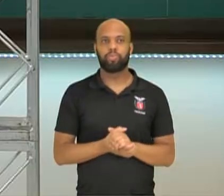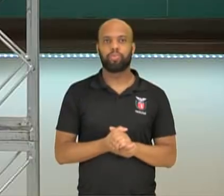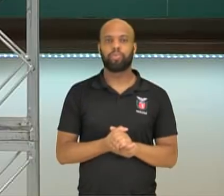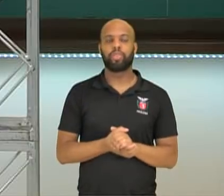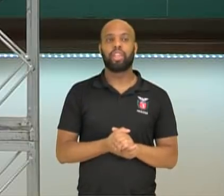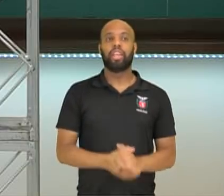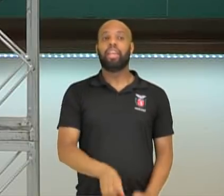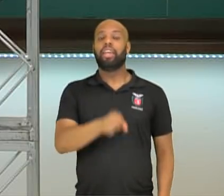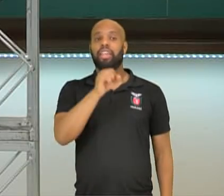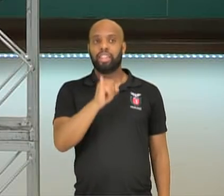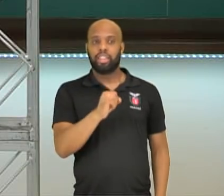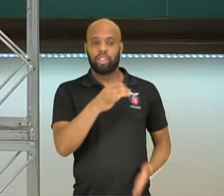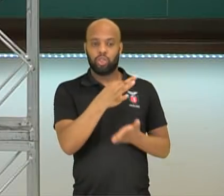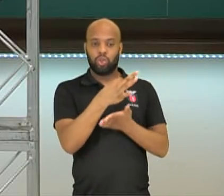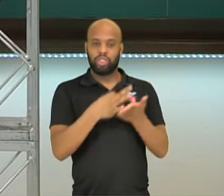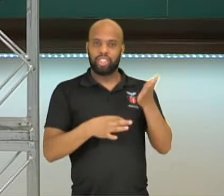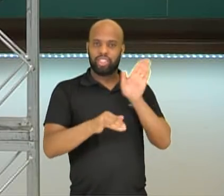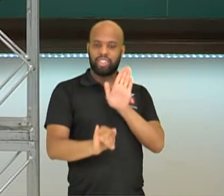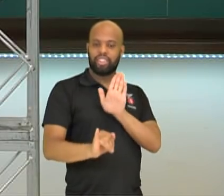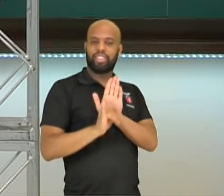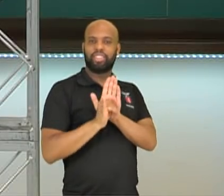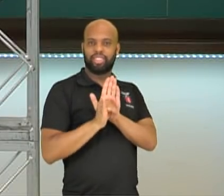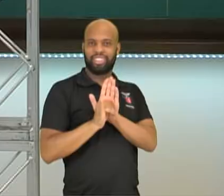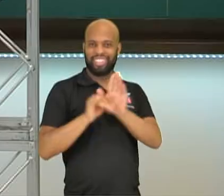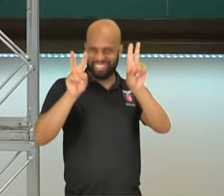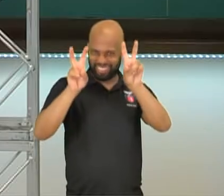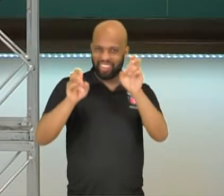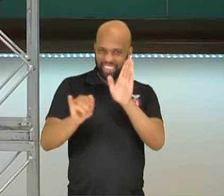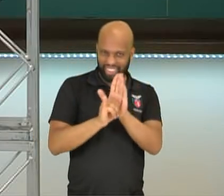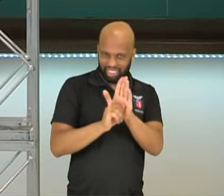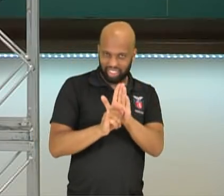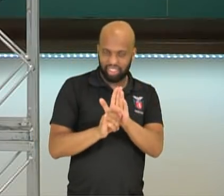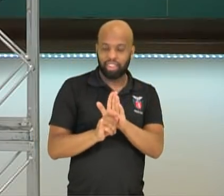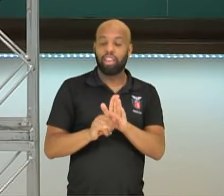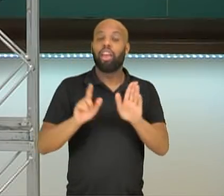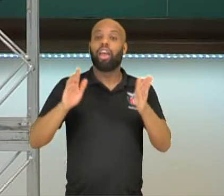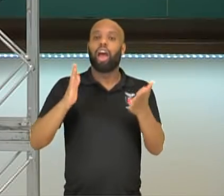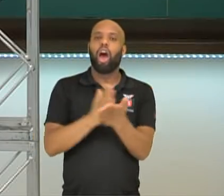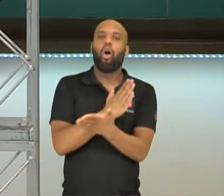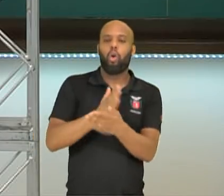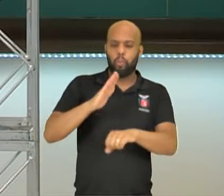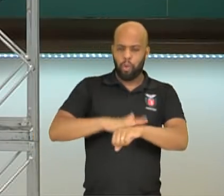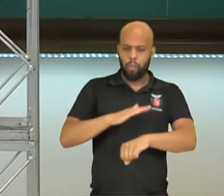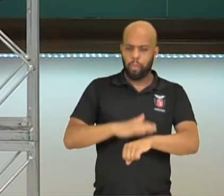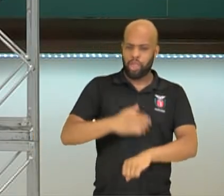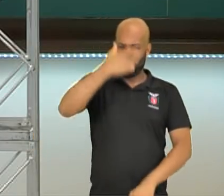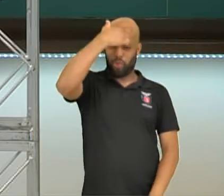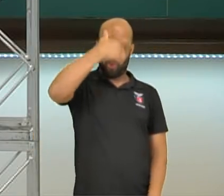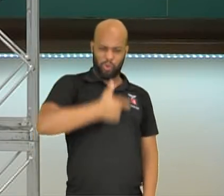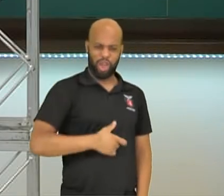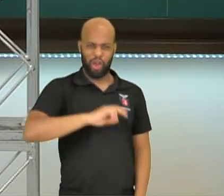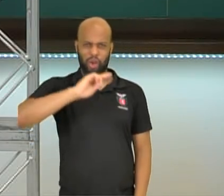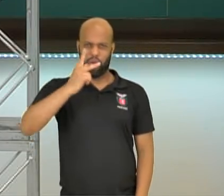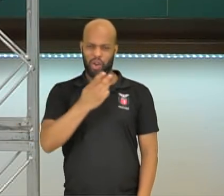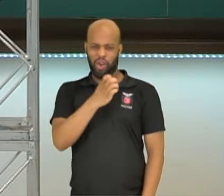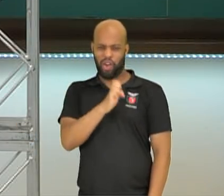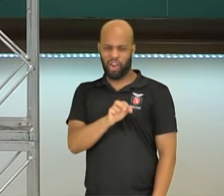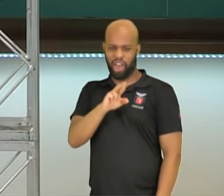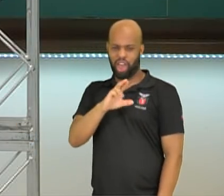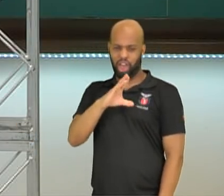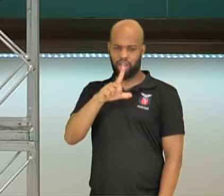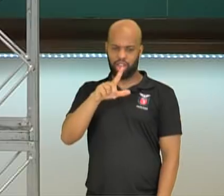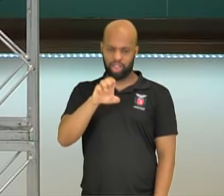no texto Identidade, onde ele diz, às vezes eu sou Hércules, sou